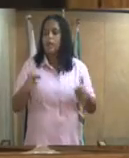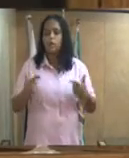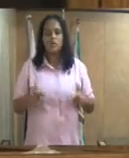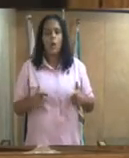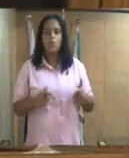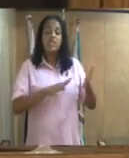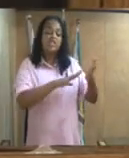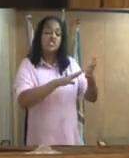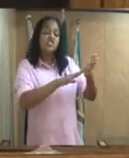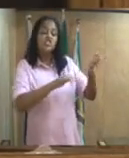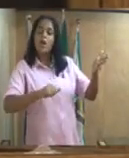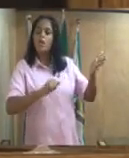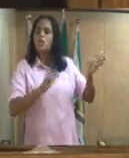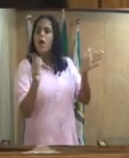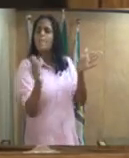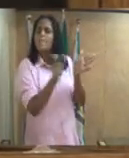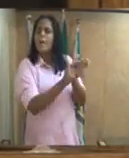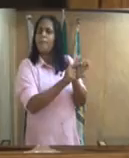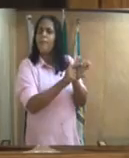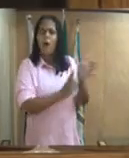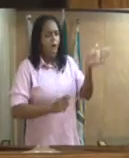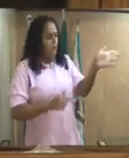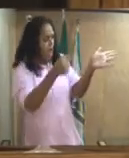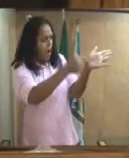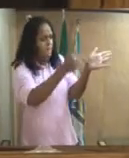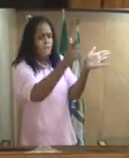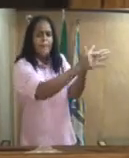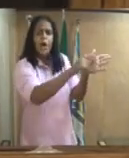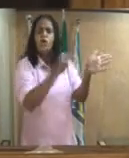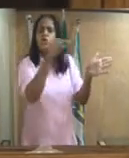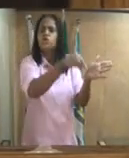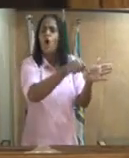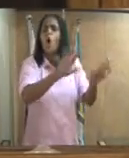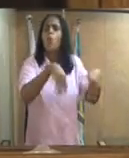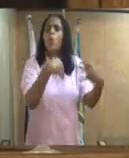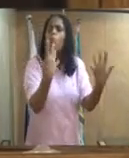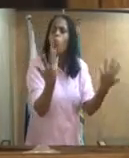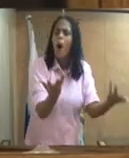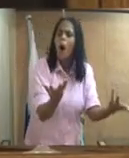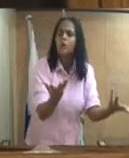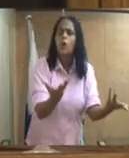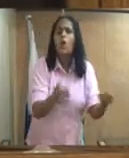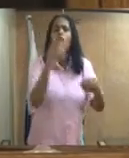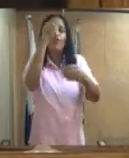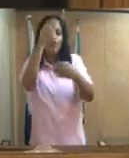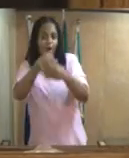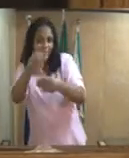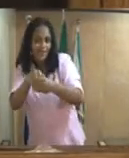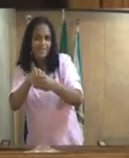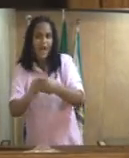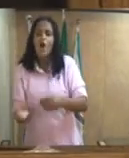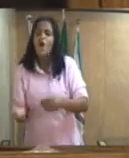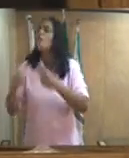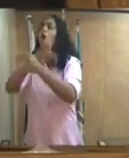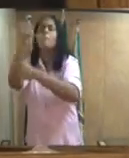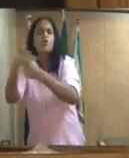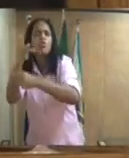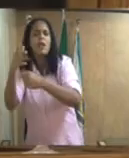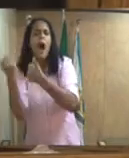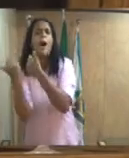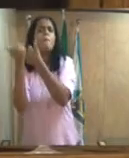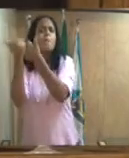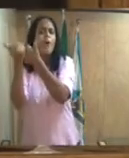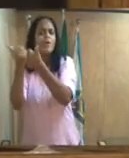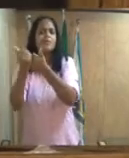papel. Só aparece em época de eleição. Vamos fazer um convênio, vamos buscar parcerias,